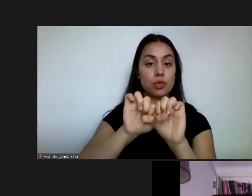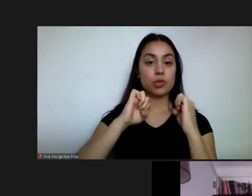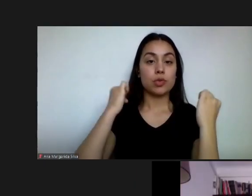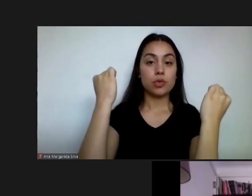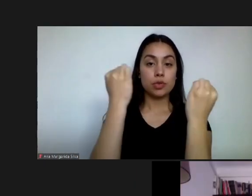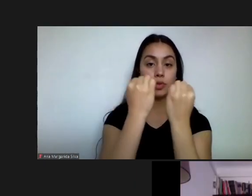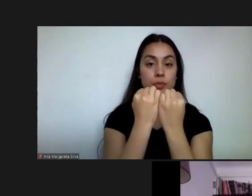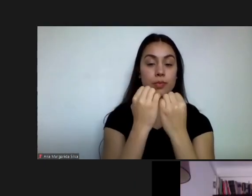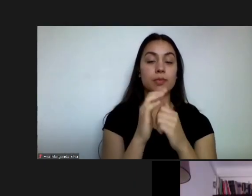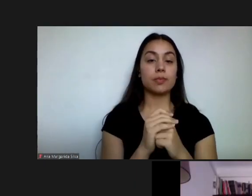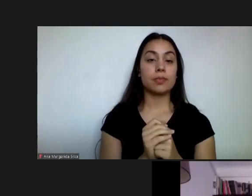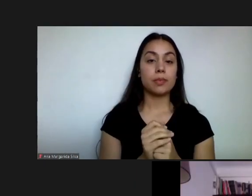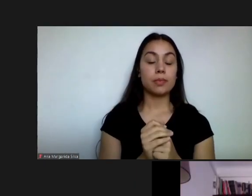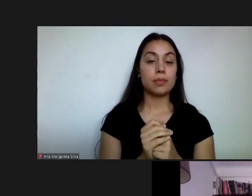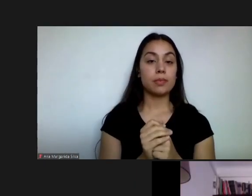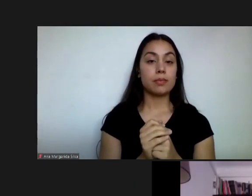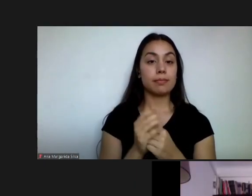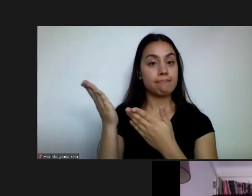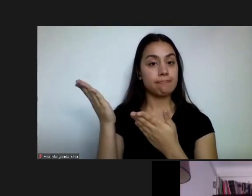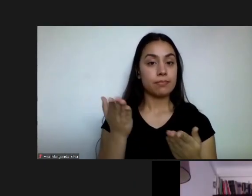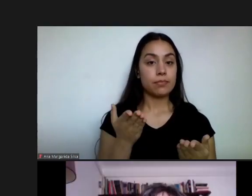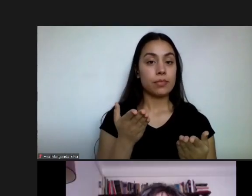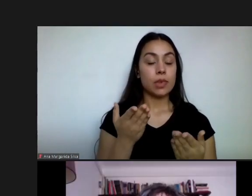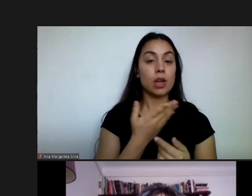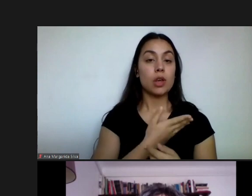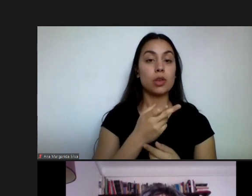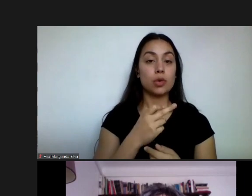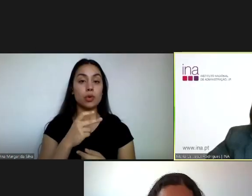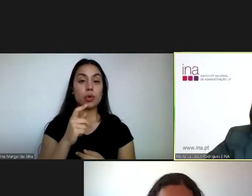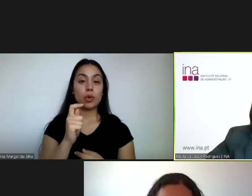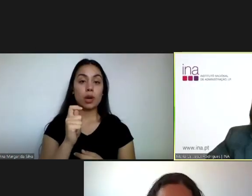ISCTE, a doutora Eulália Alexandre,